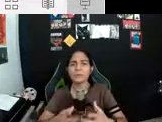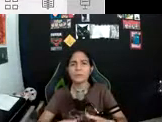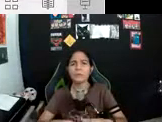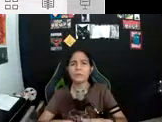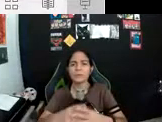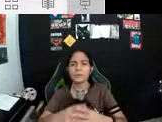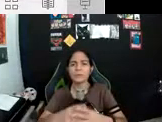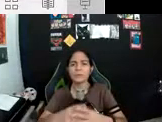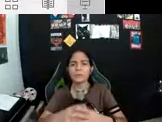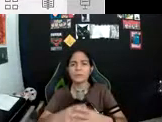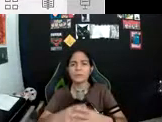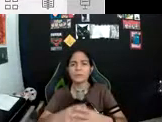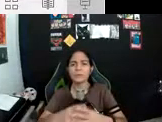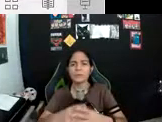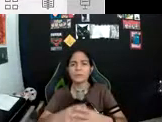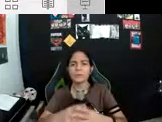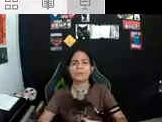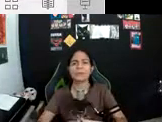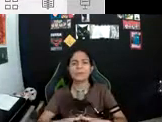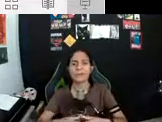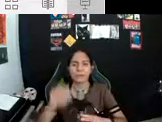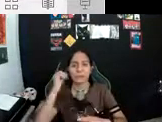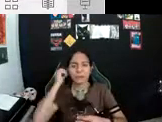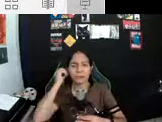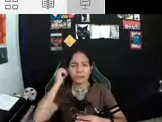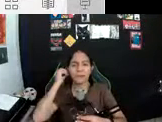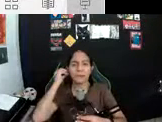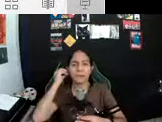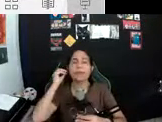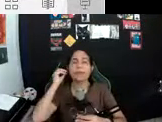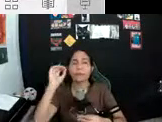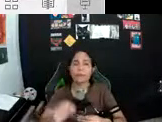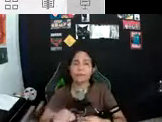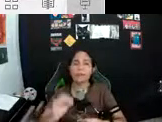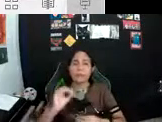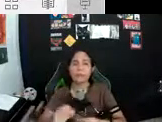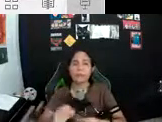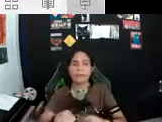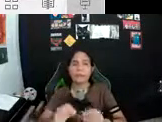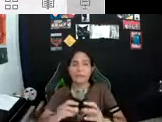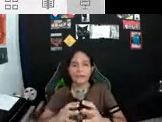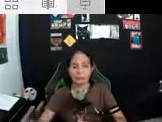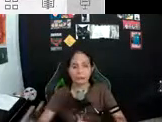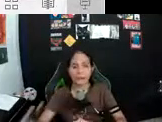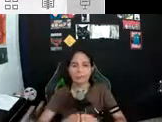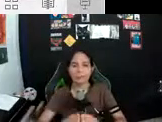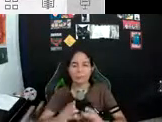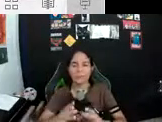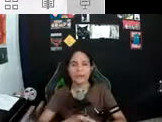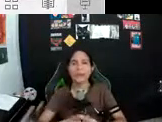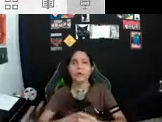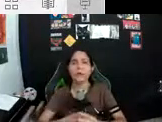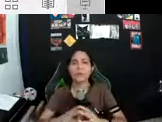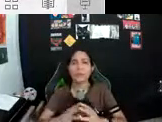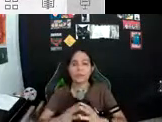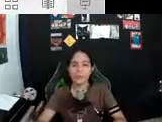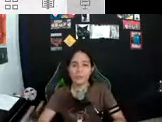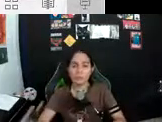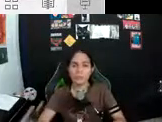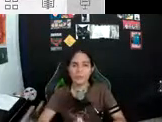conhecimento, tecnologia, necessidade de mais profissionais, vocês vão precisar atuar,